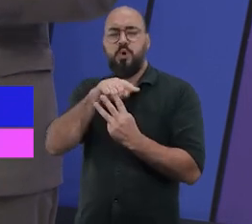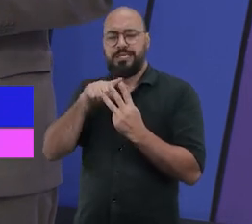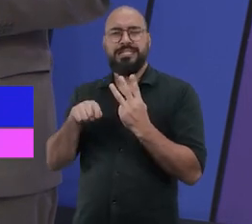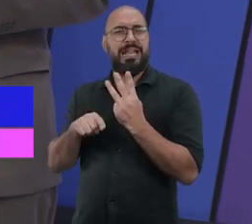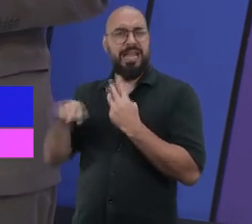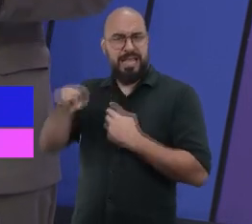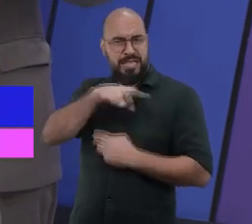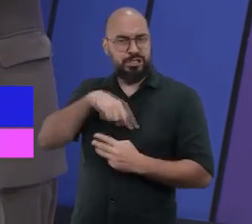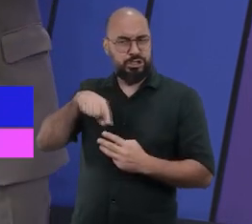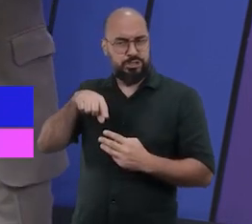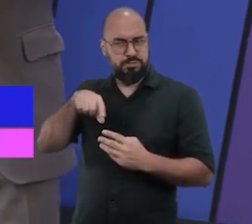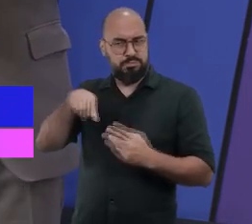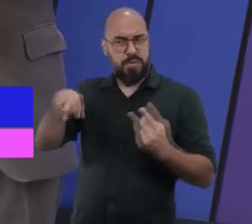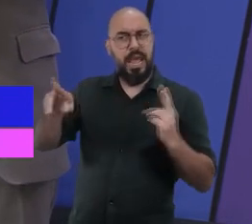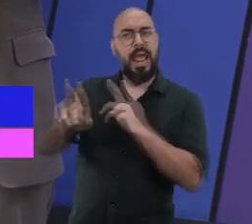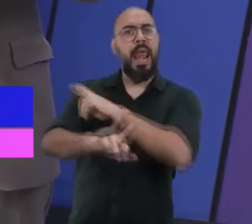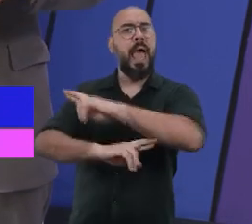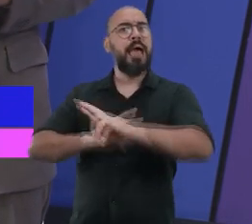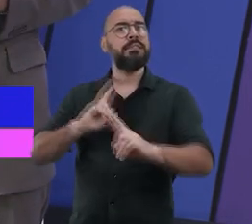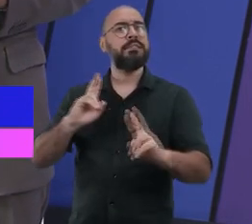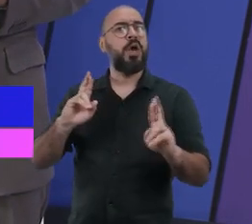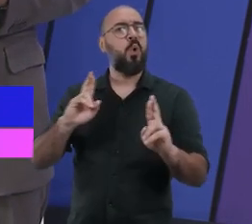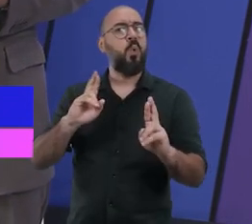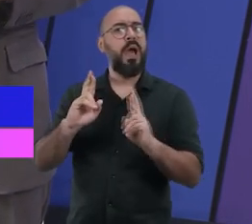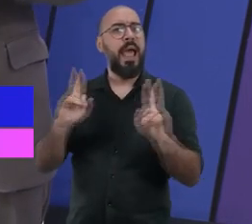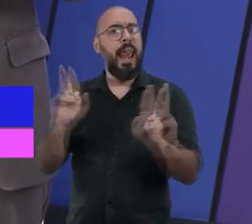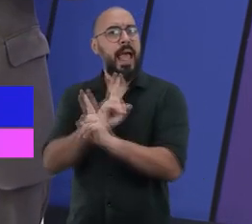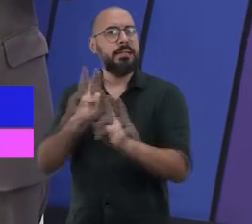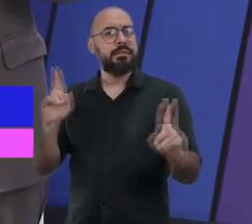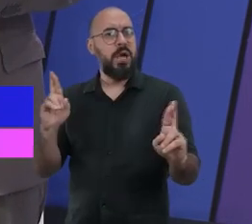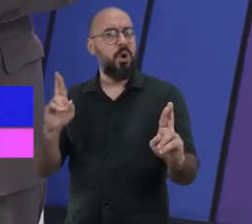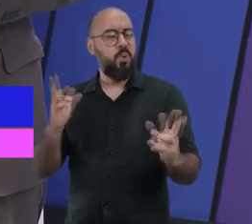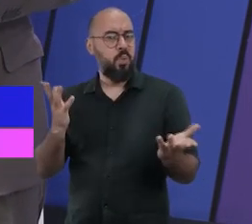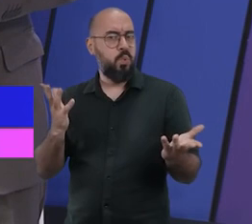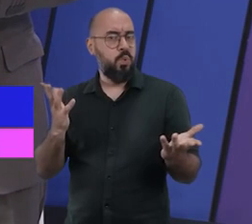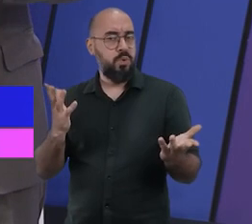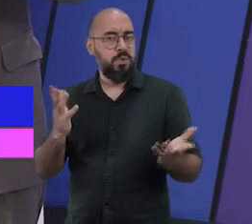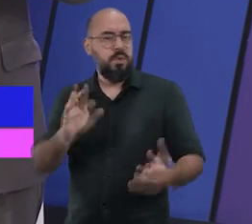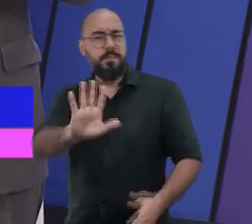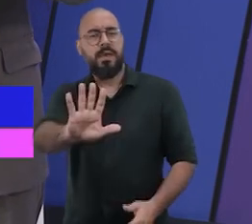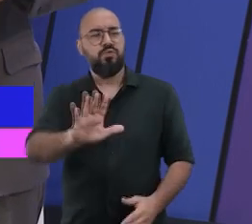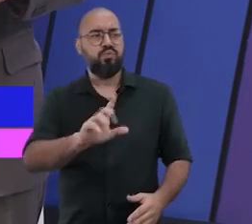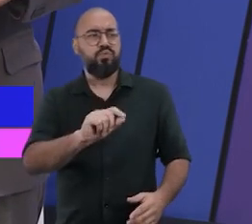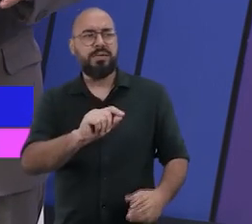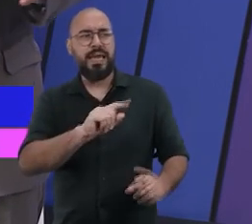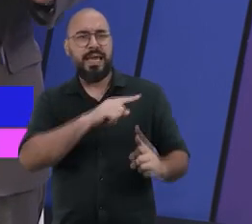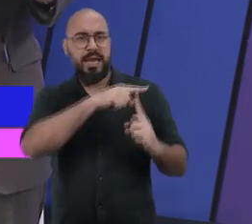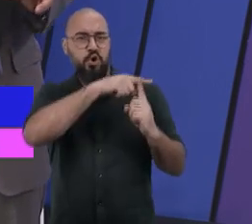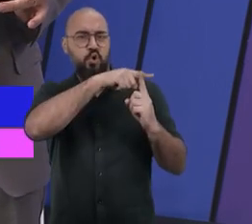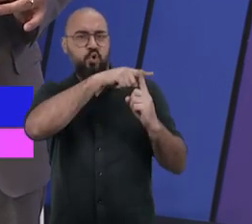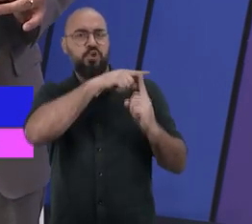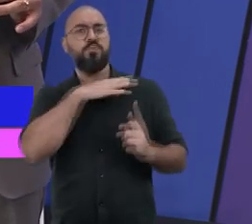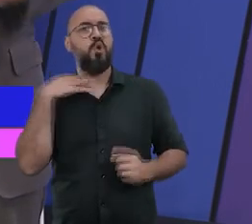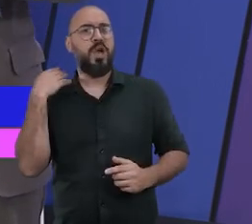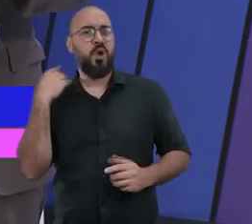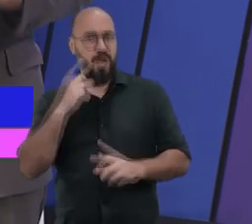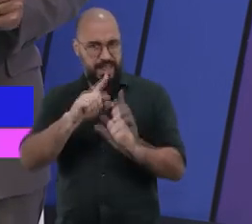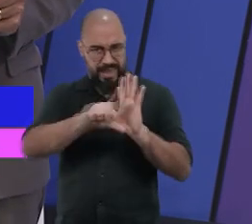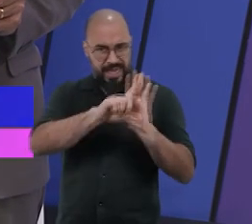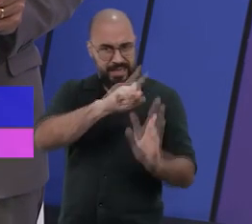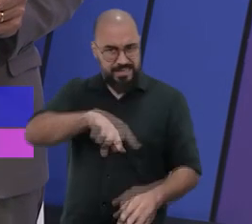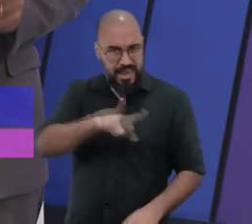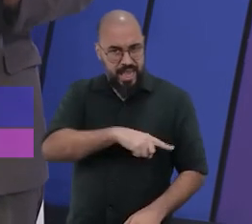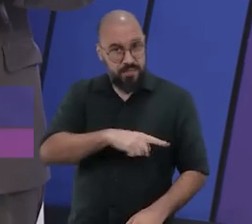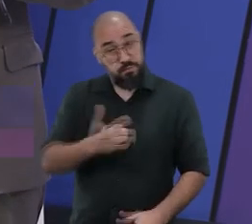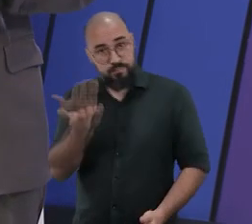que significa Jesus ter morrido na cruz? Ele aboliu a lei e hoje eu não preciso mais obedecer nada? Fica comigo